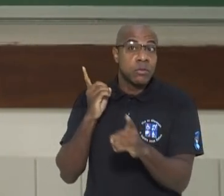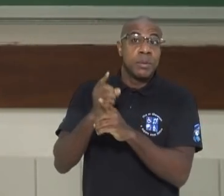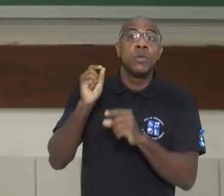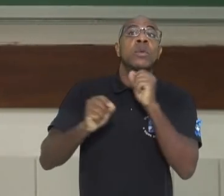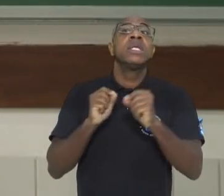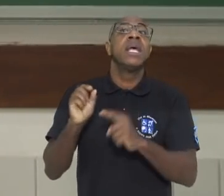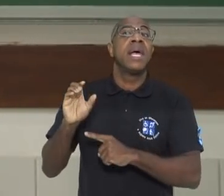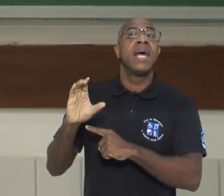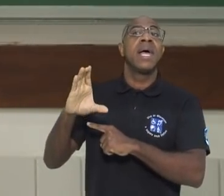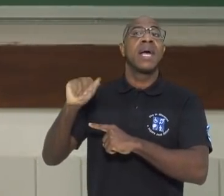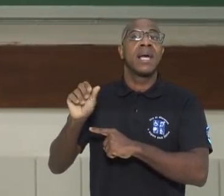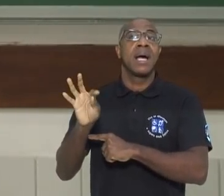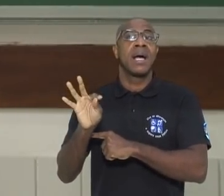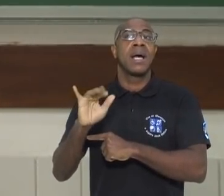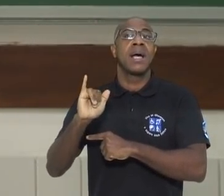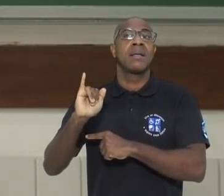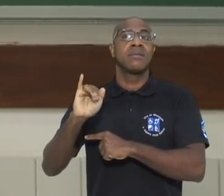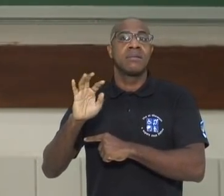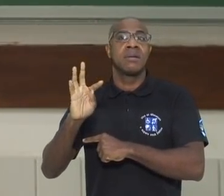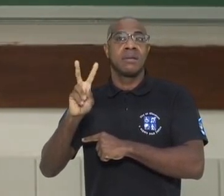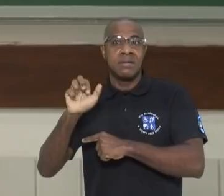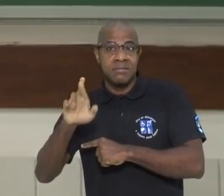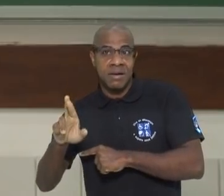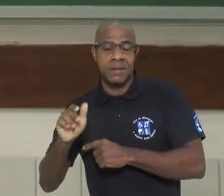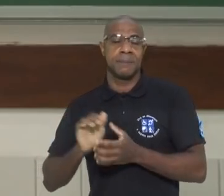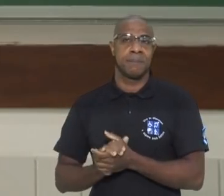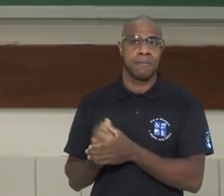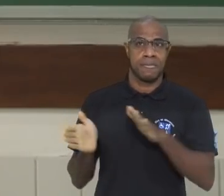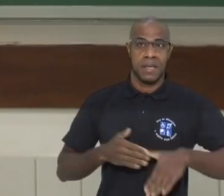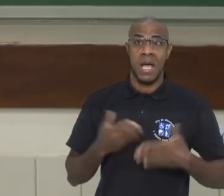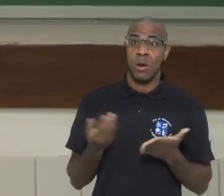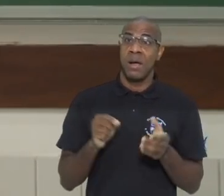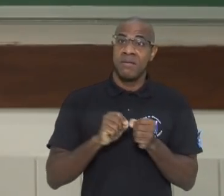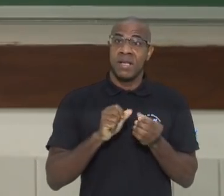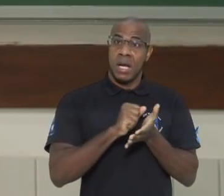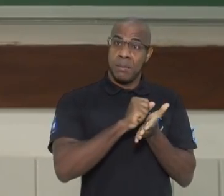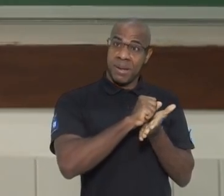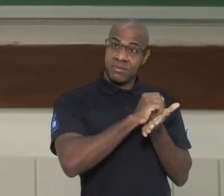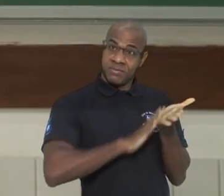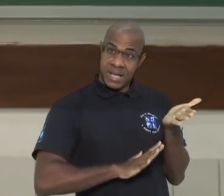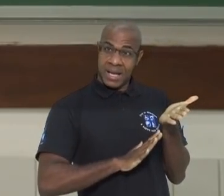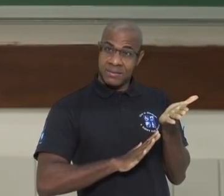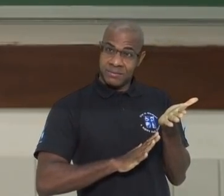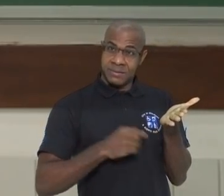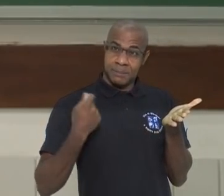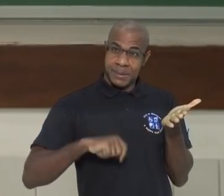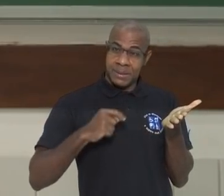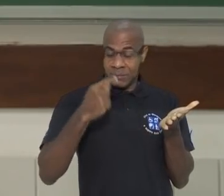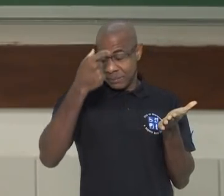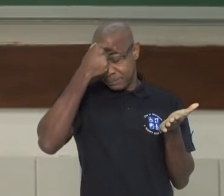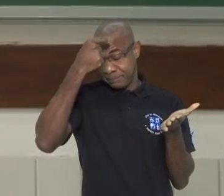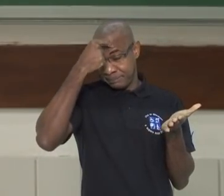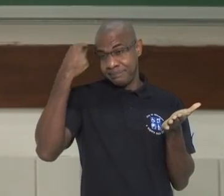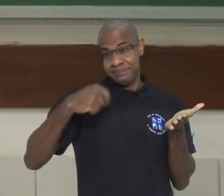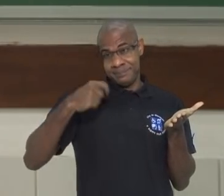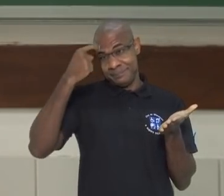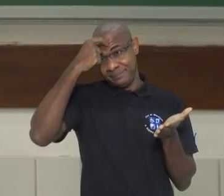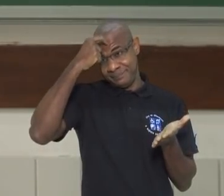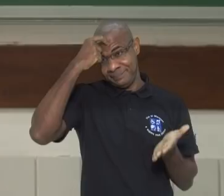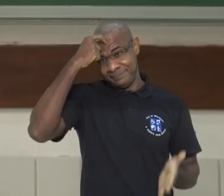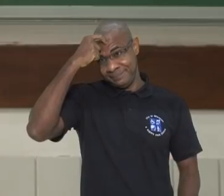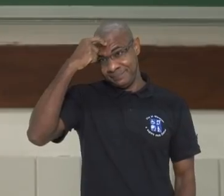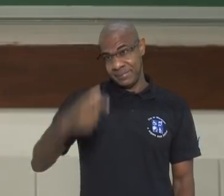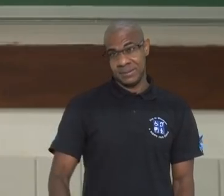agora, vocês vão fazer uma atividade que vai testar um pouquinho da memória de vocês. Vocês,